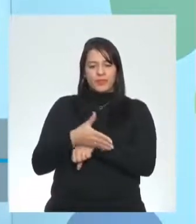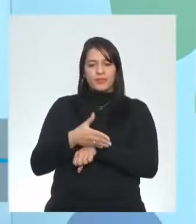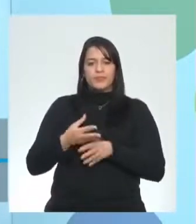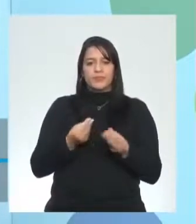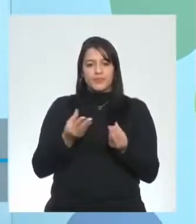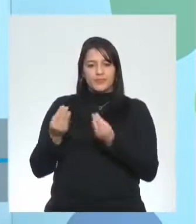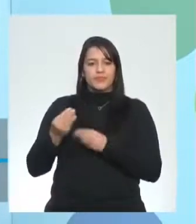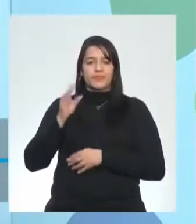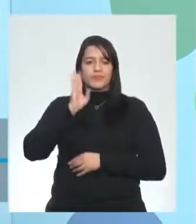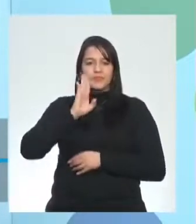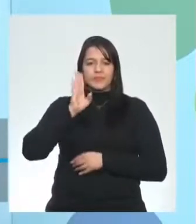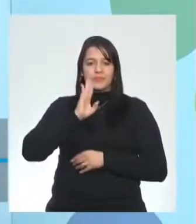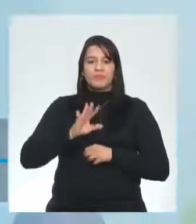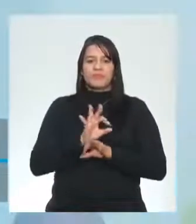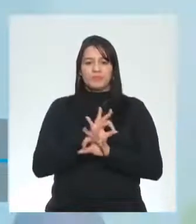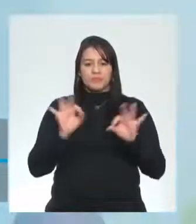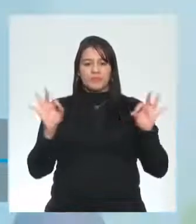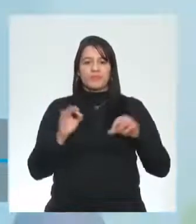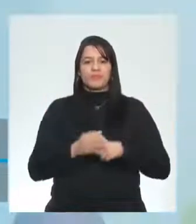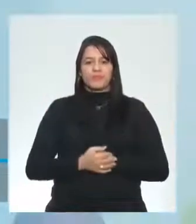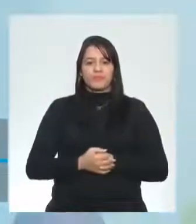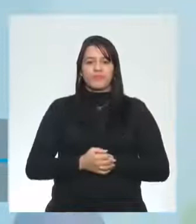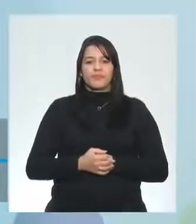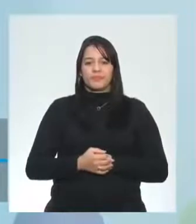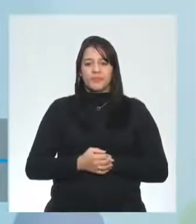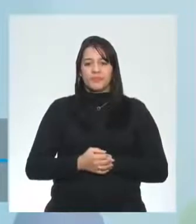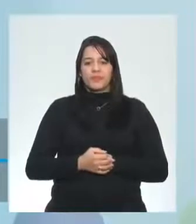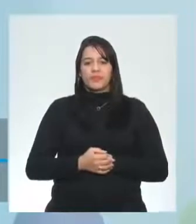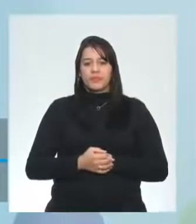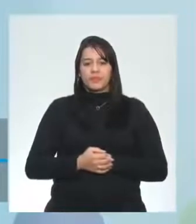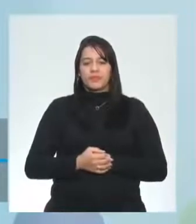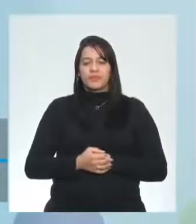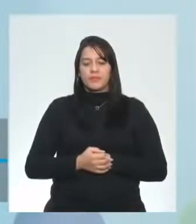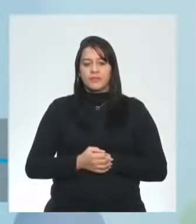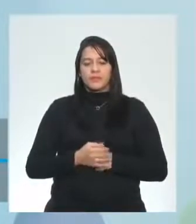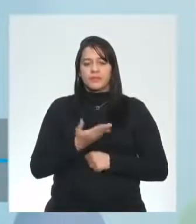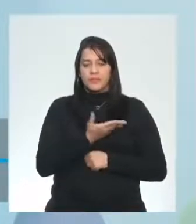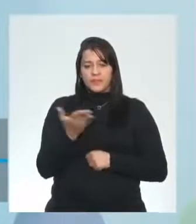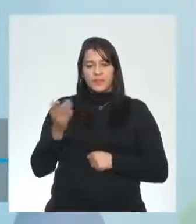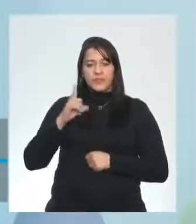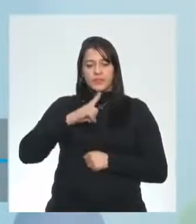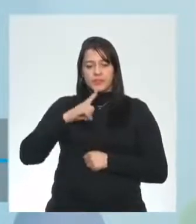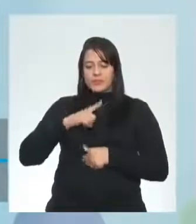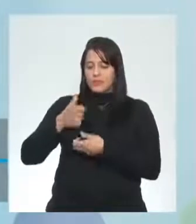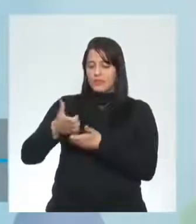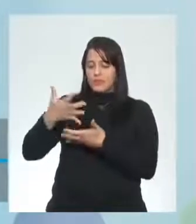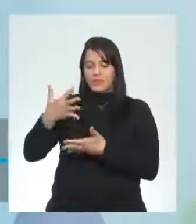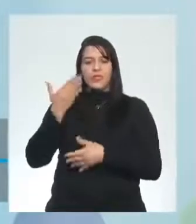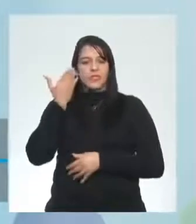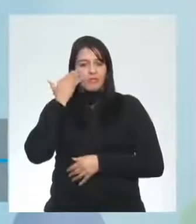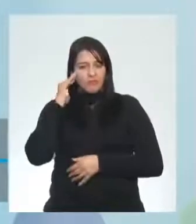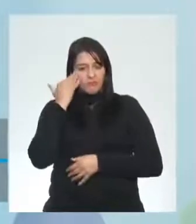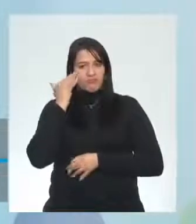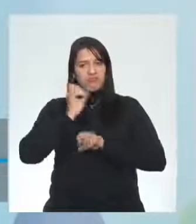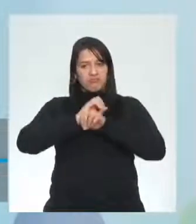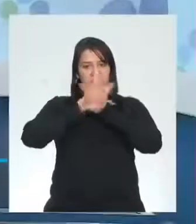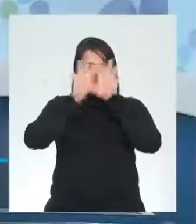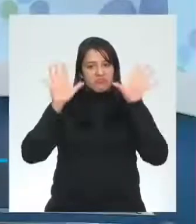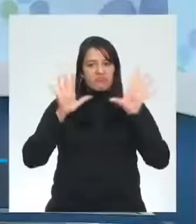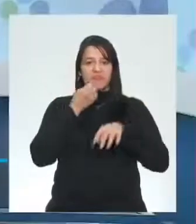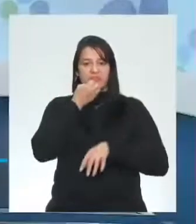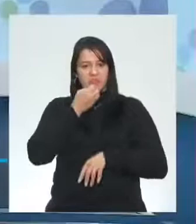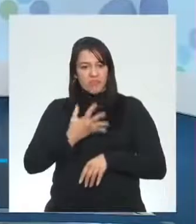Olha, legal, hein? Olha, bacana, né? Então, o pessoal aí também está super, né, entendida, né? Eles estão